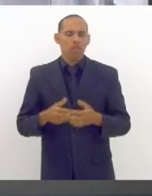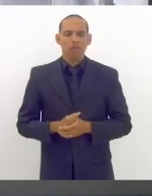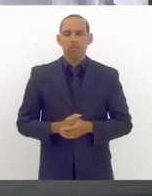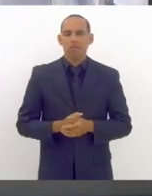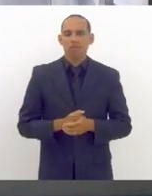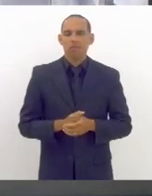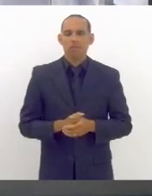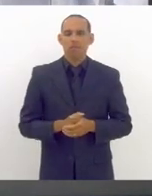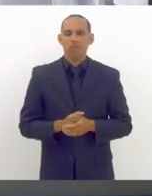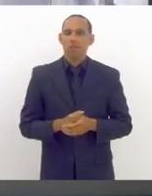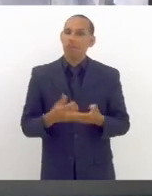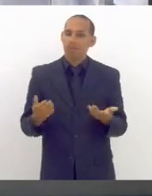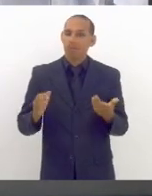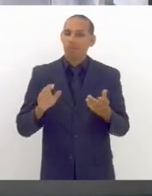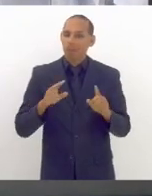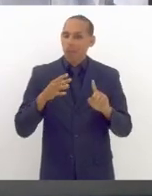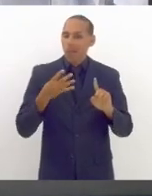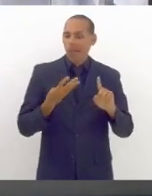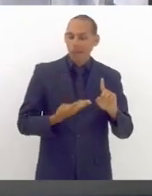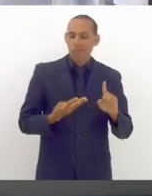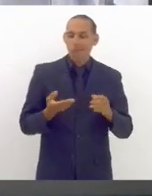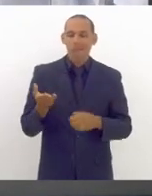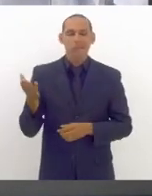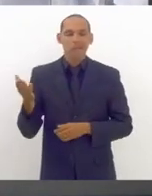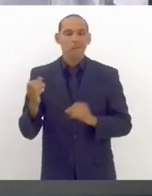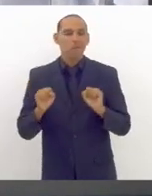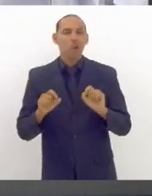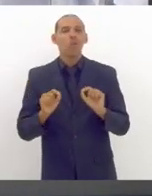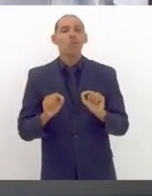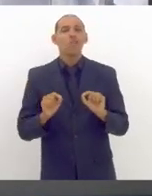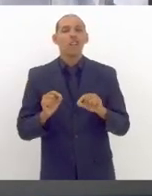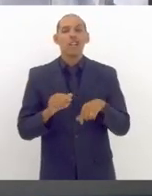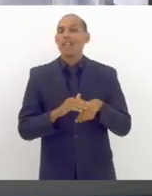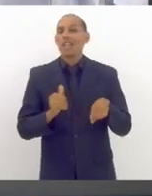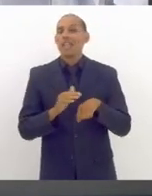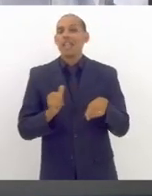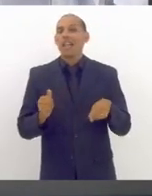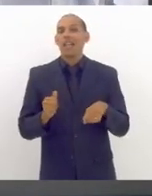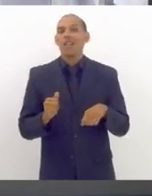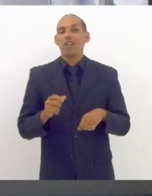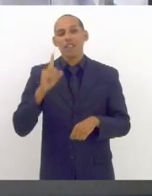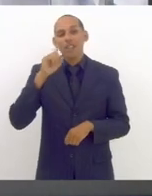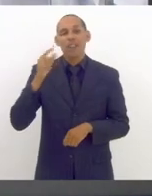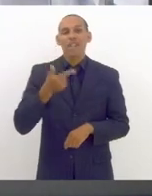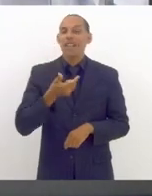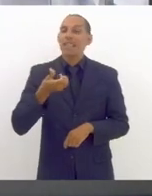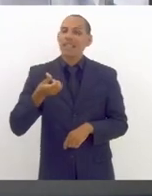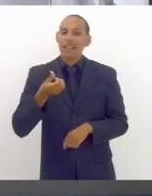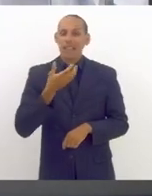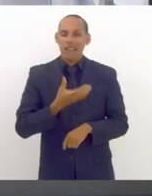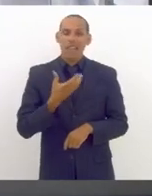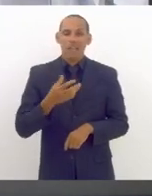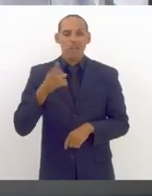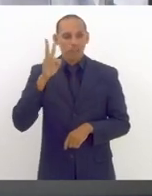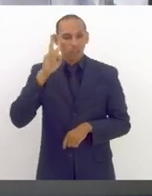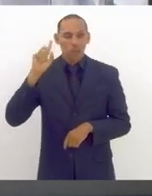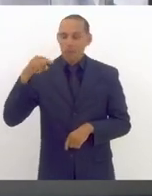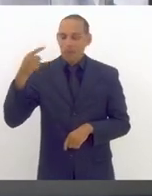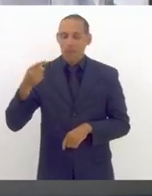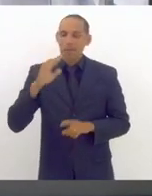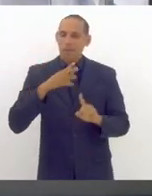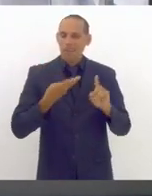e me homenagem por exemplo ele pode convocar em 26 de dezembro segunda-feira que vem